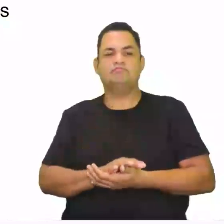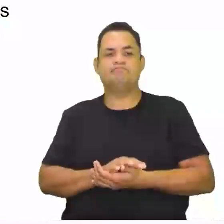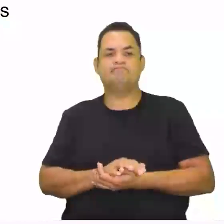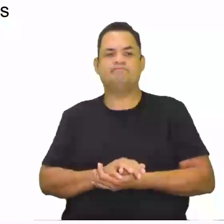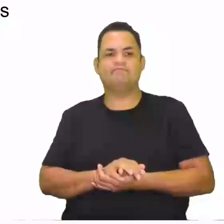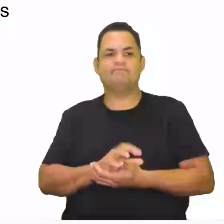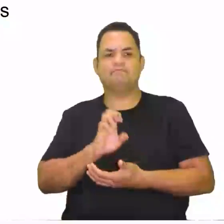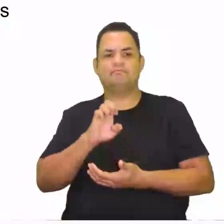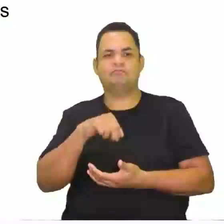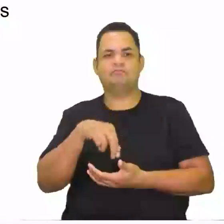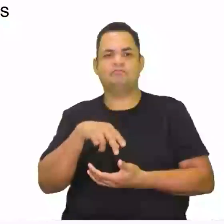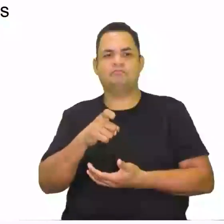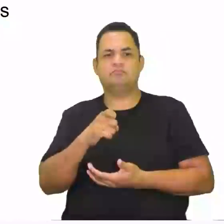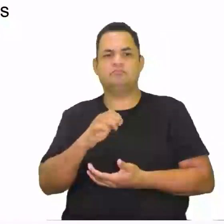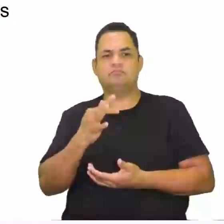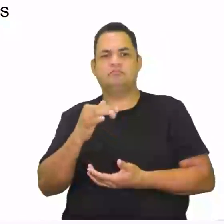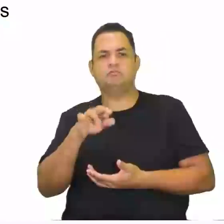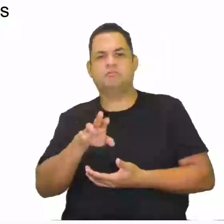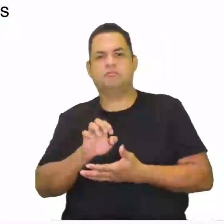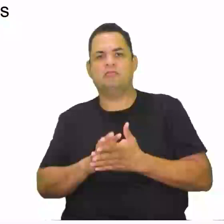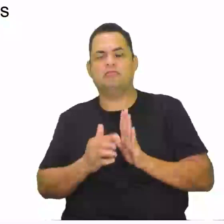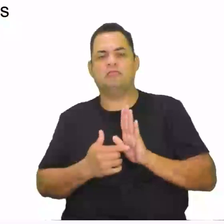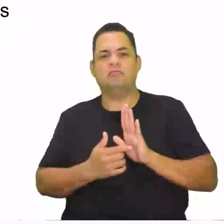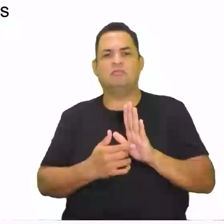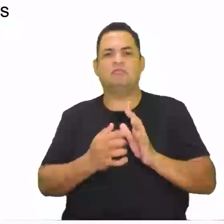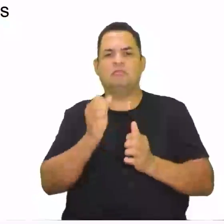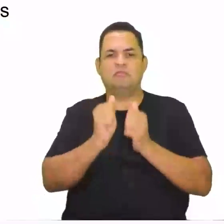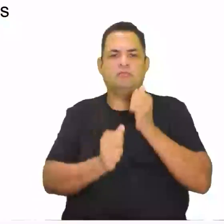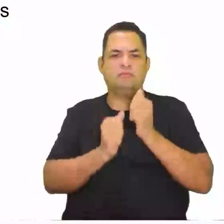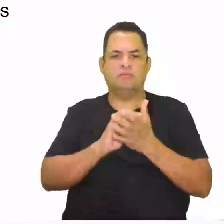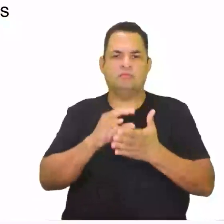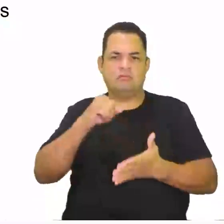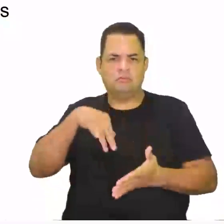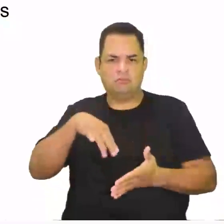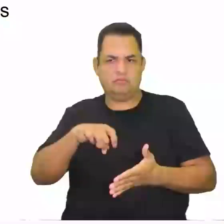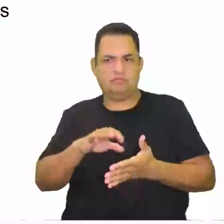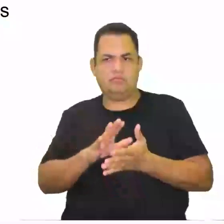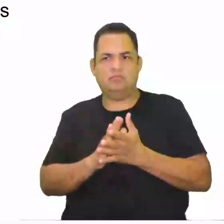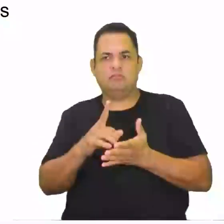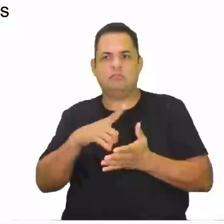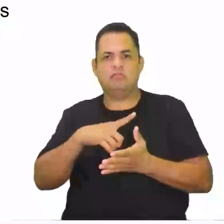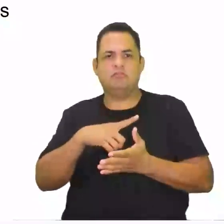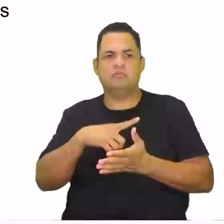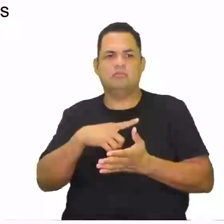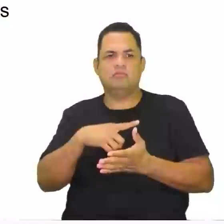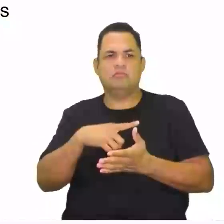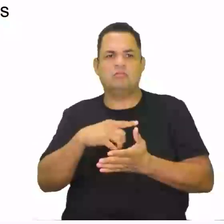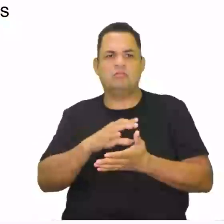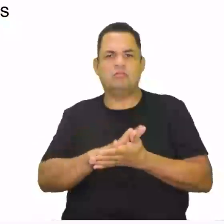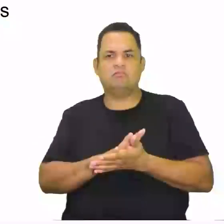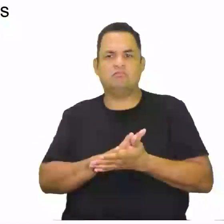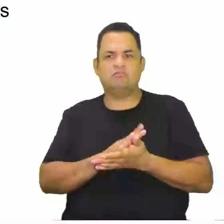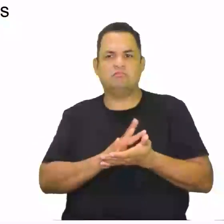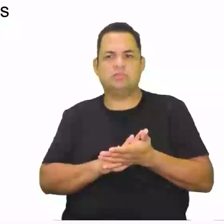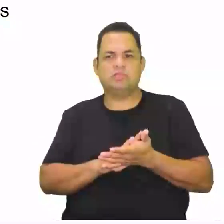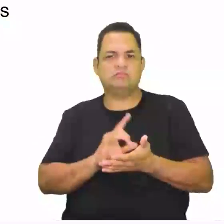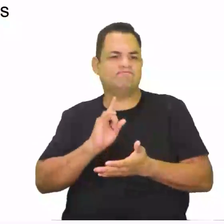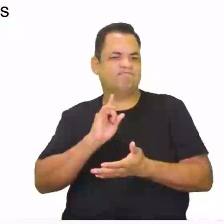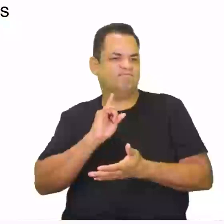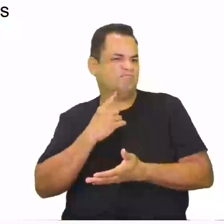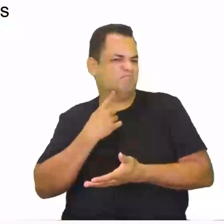diz assim: o enxofre aparece no carvão mineral, constituindo-se em